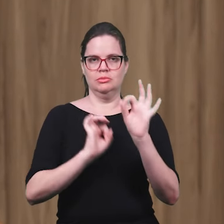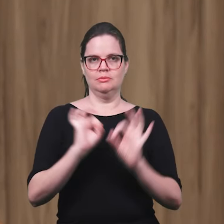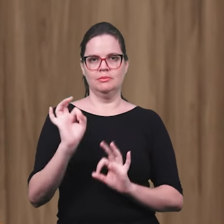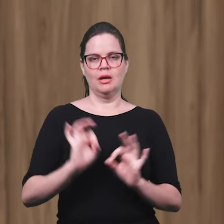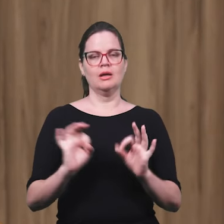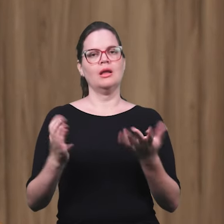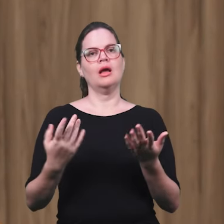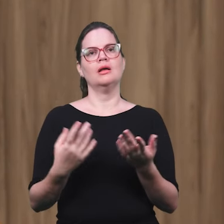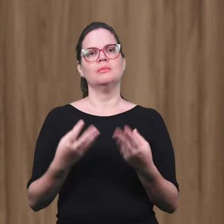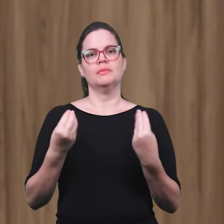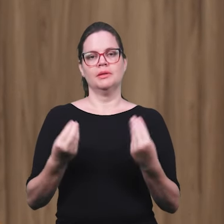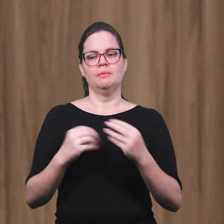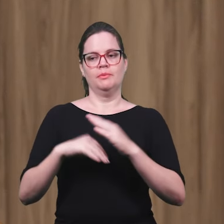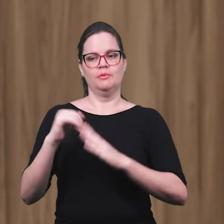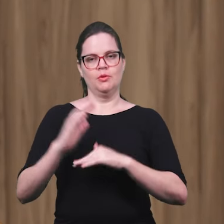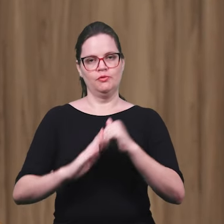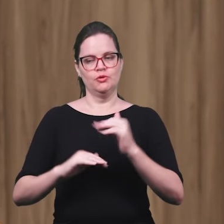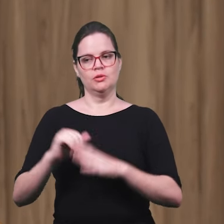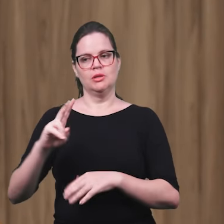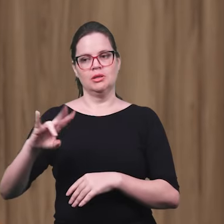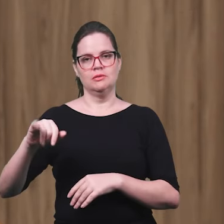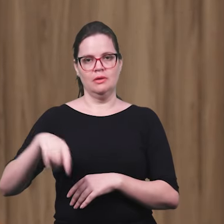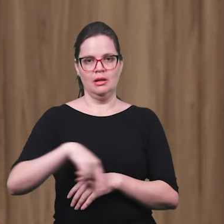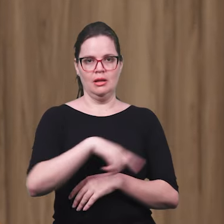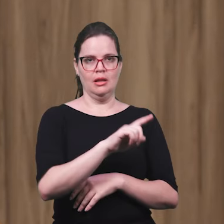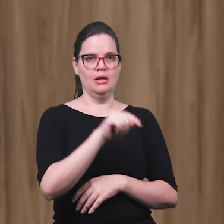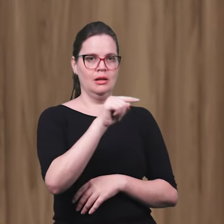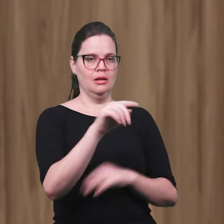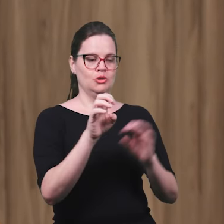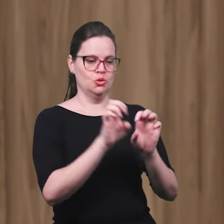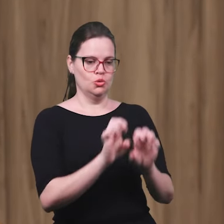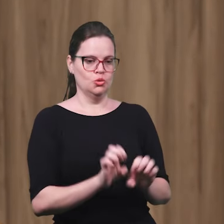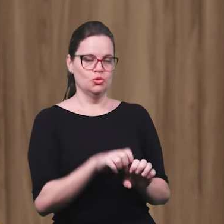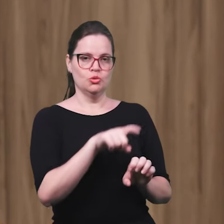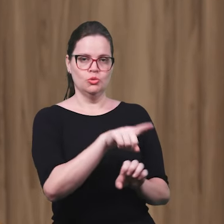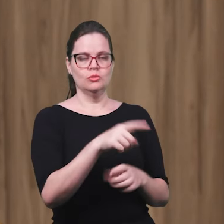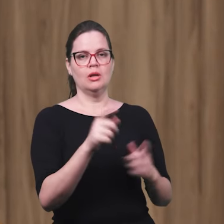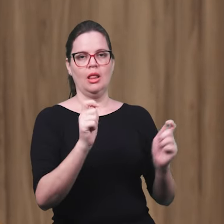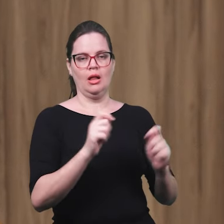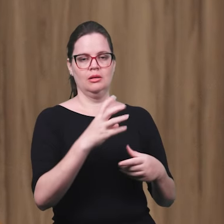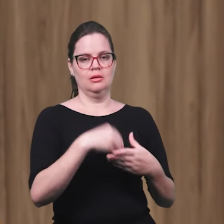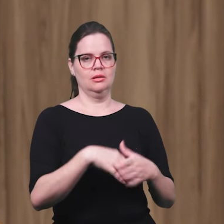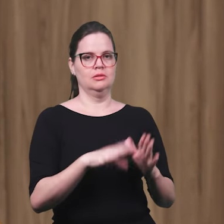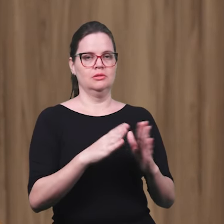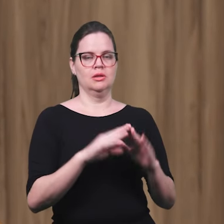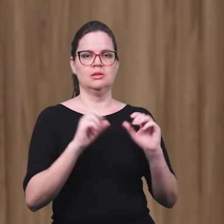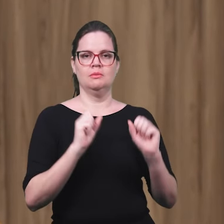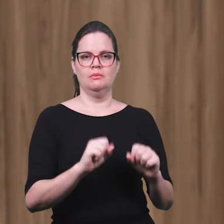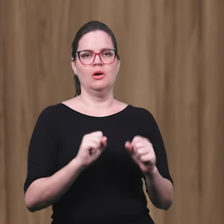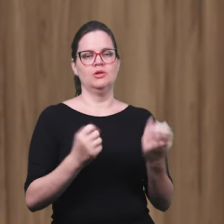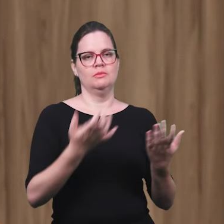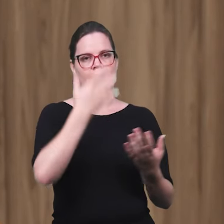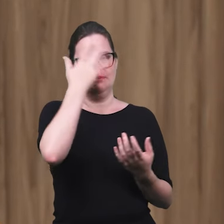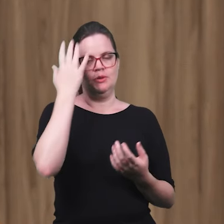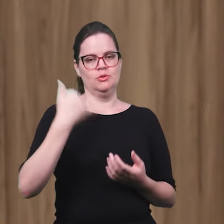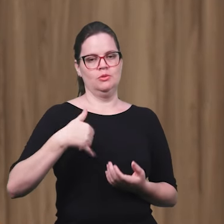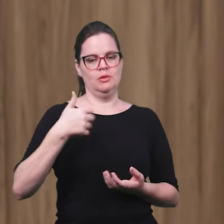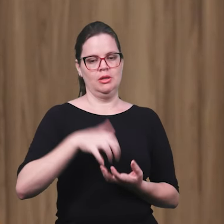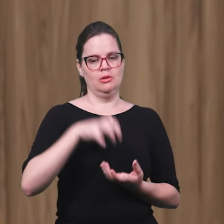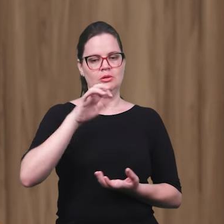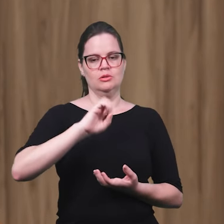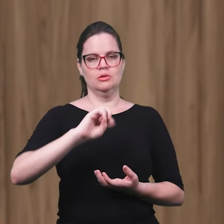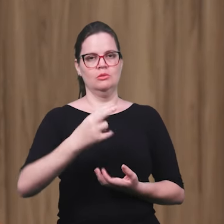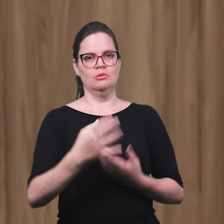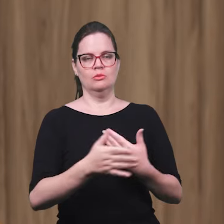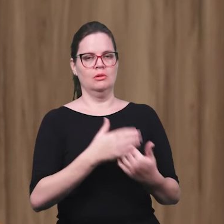né? Geralmente montada para aquela pessoa, não só a pessoa idosa, pode ser para qualquer tipo de pessoa